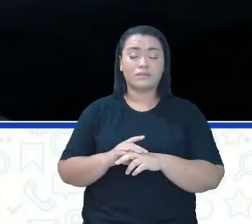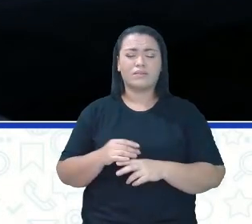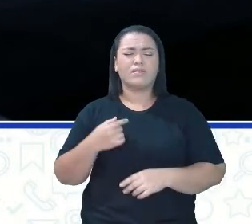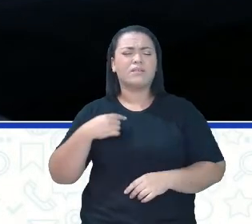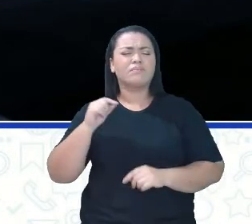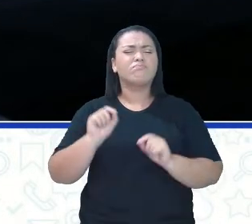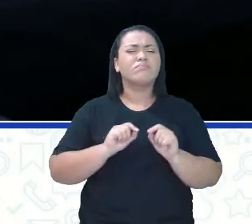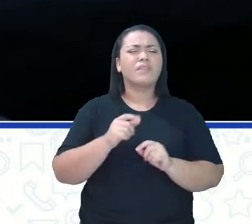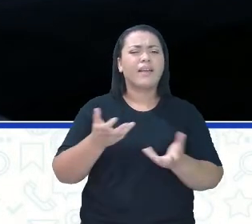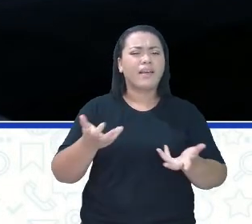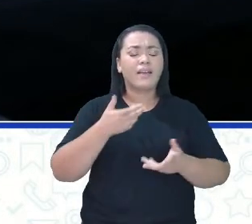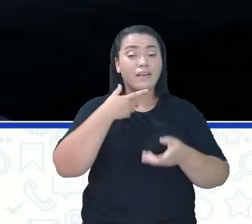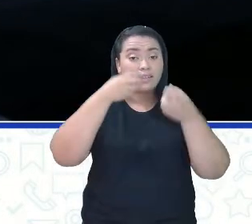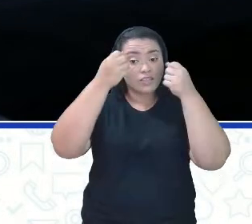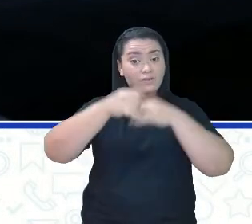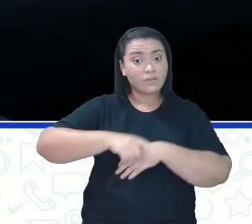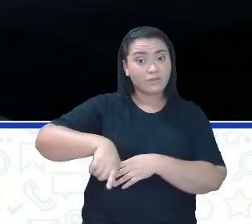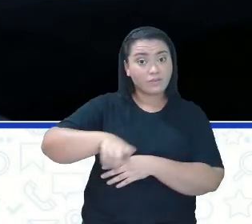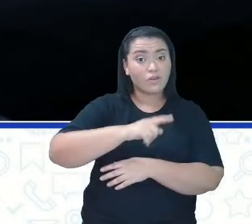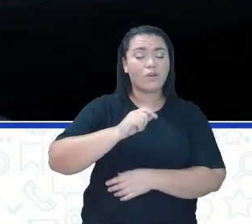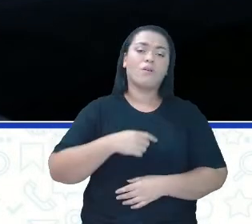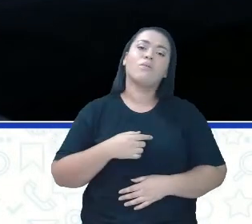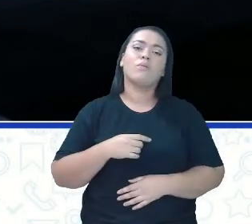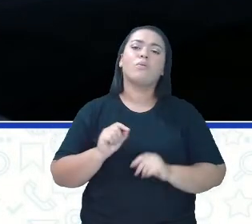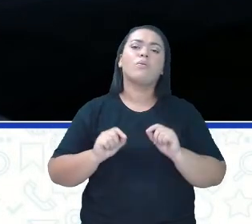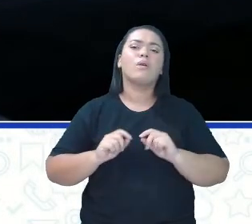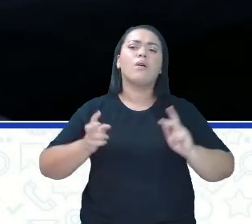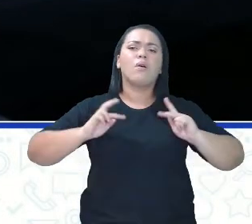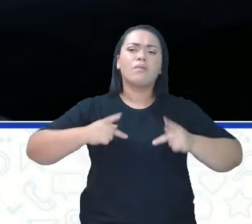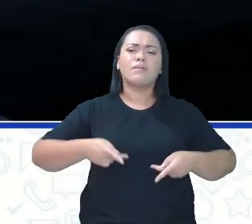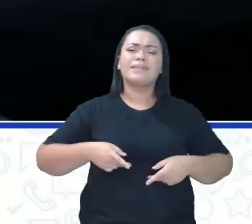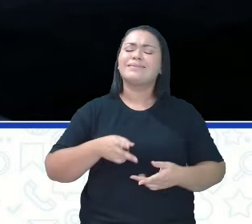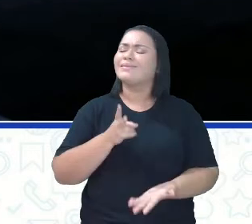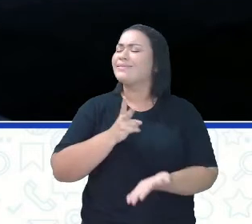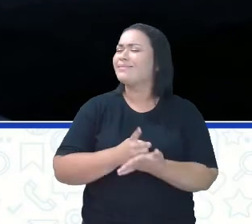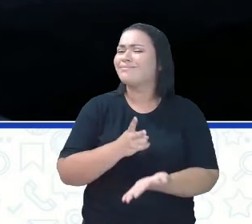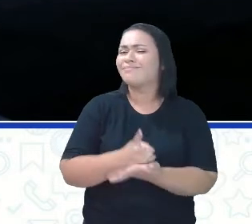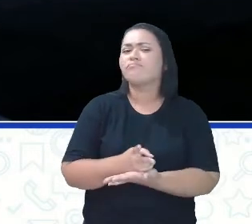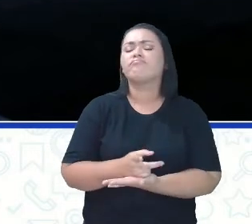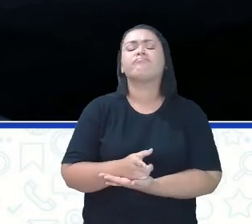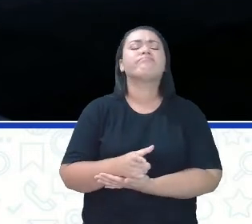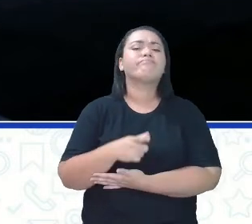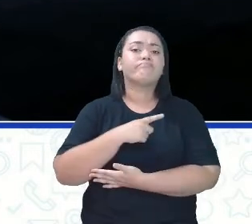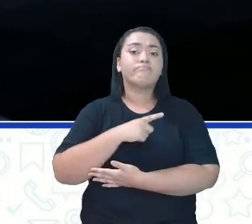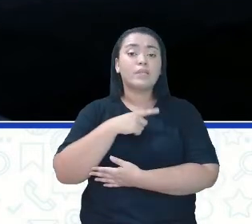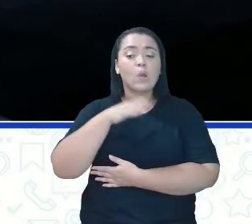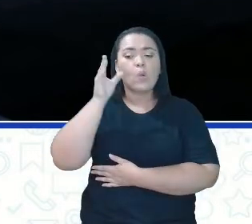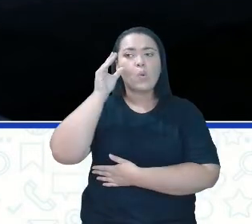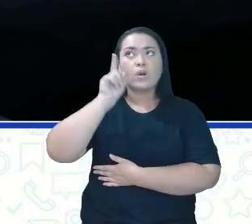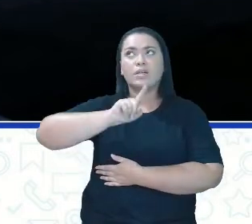mas a gente quer dizer a vocês que o homem sempre teve curiosidade em relação ao céu. Desde o